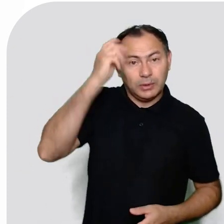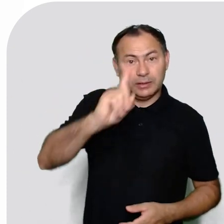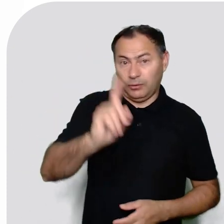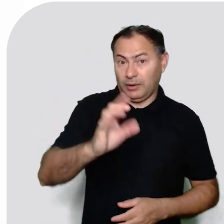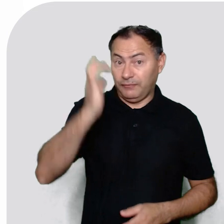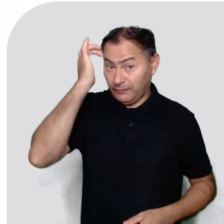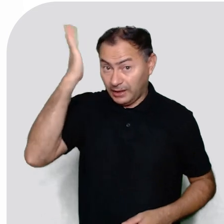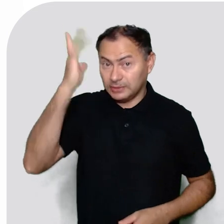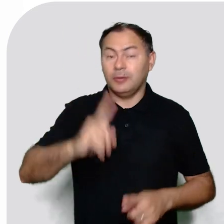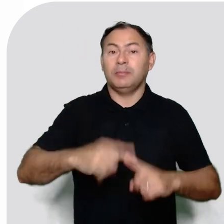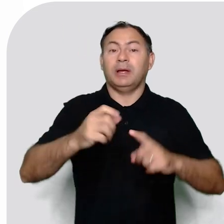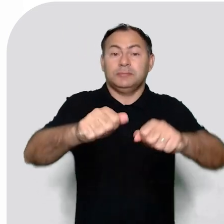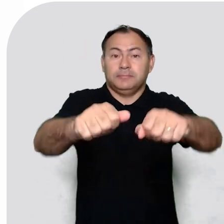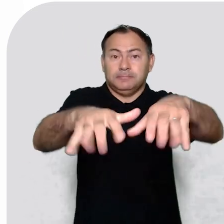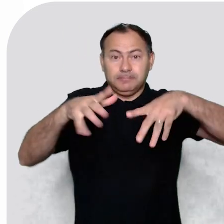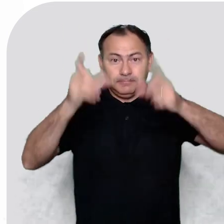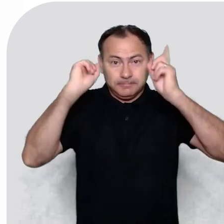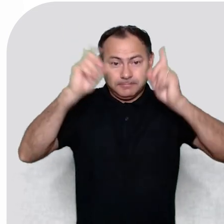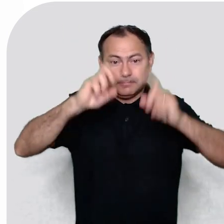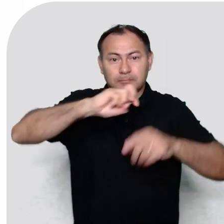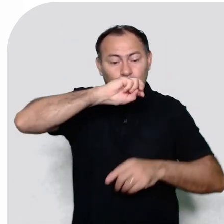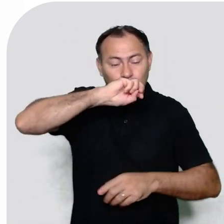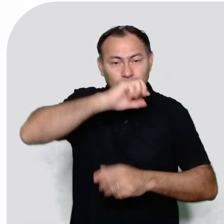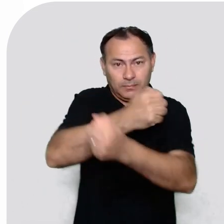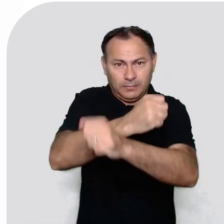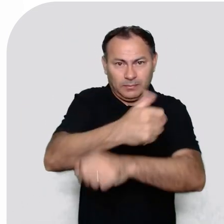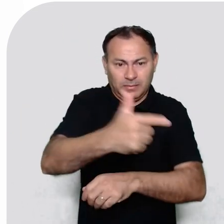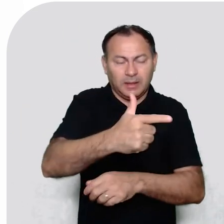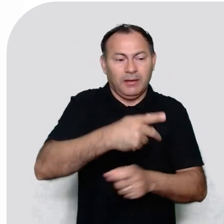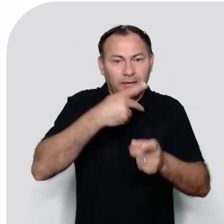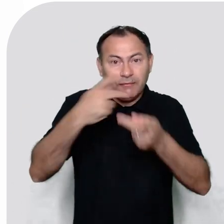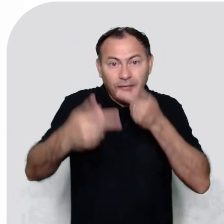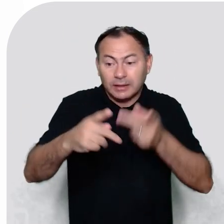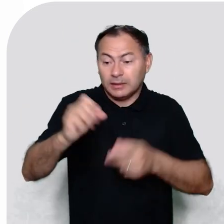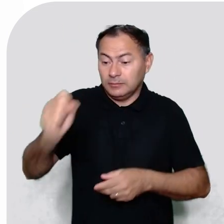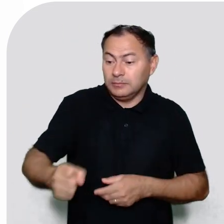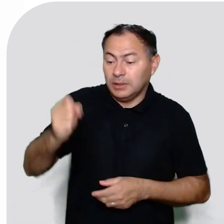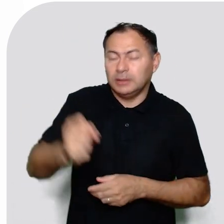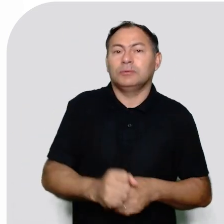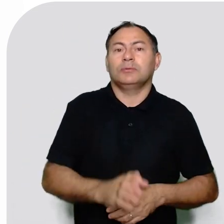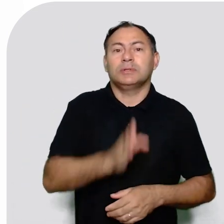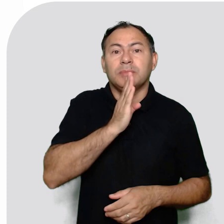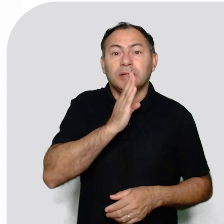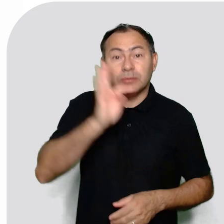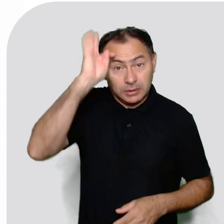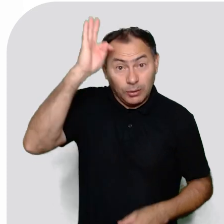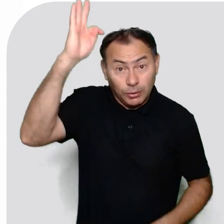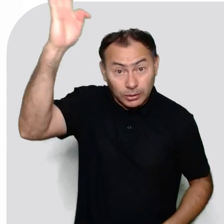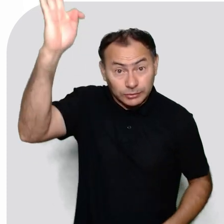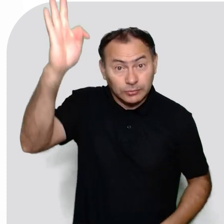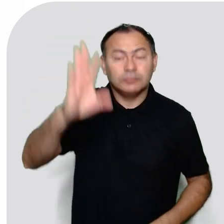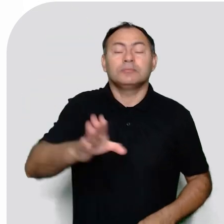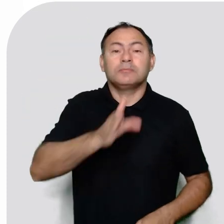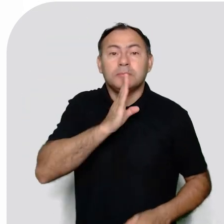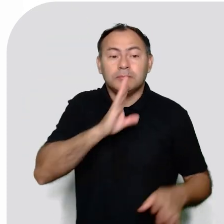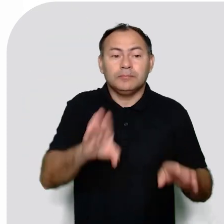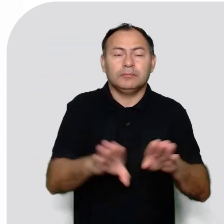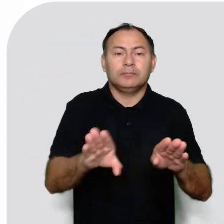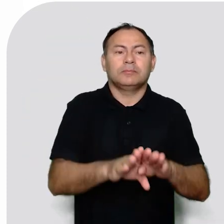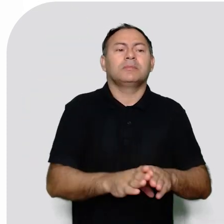mas o concílio indica que na pastoral, além dos princípios teológicos, conheçam-se também